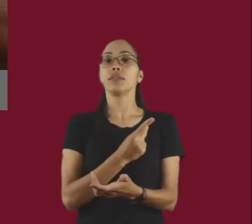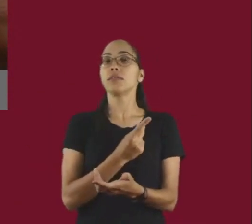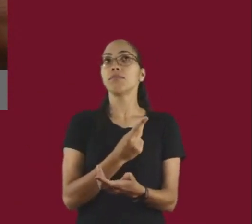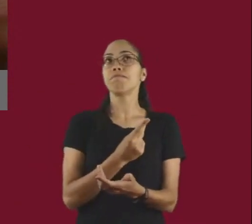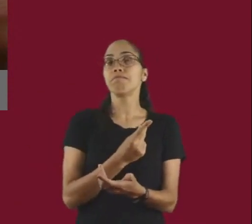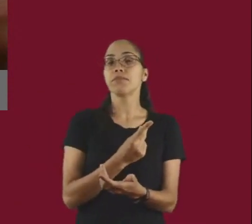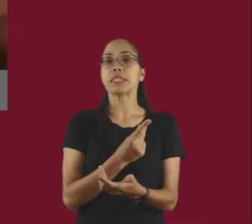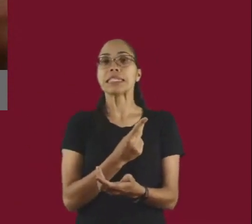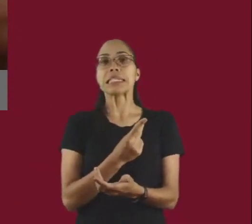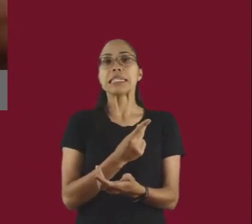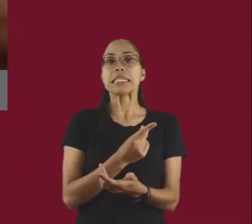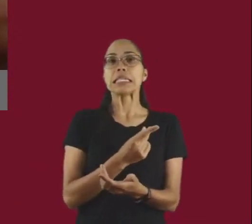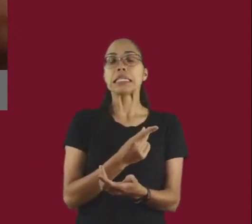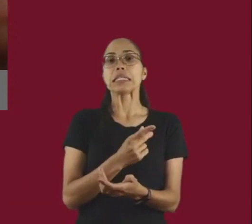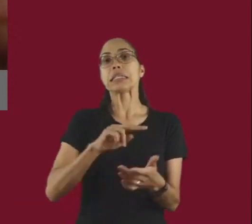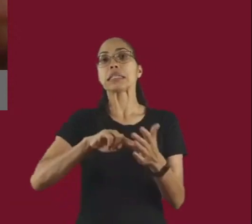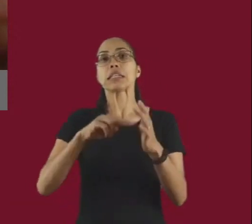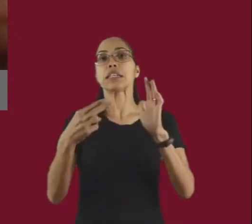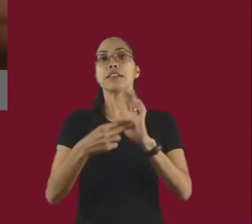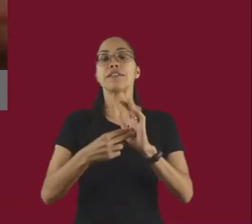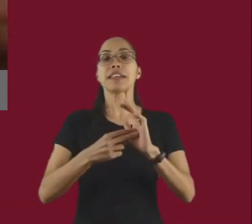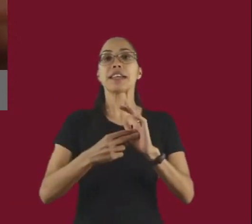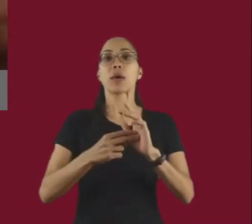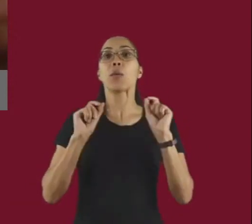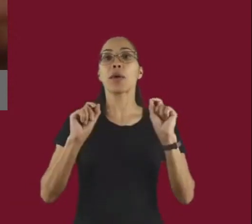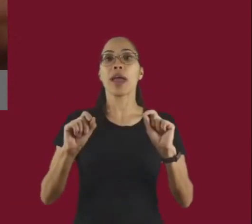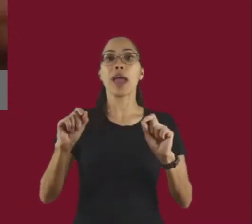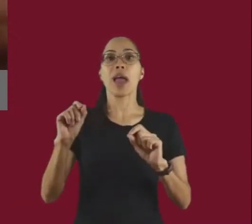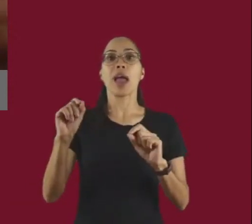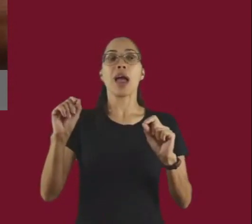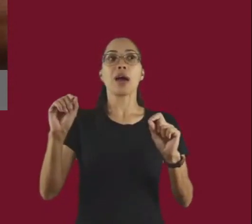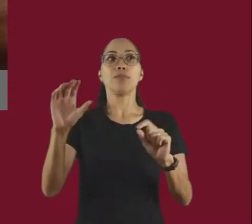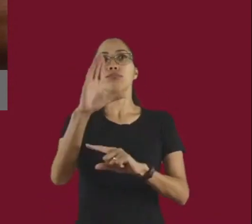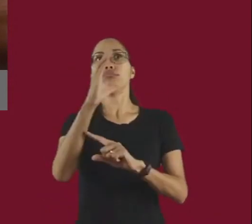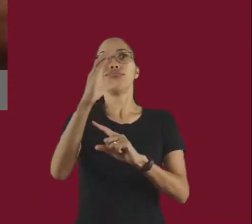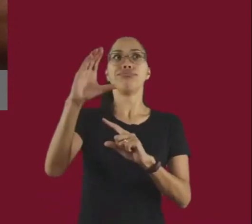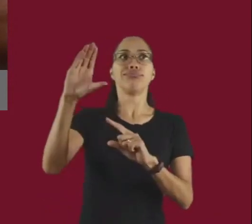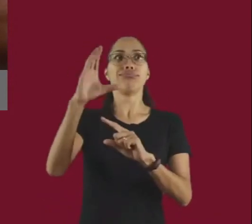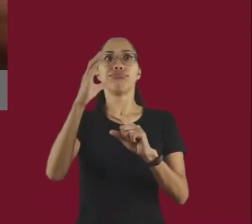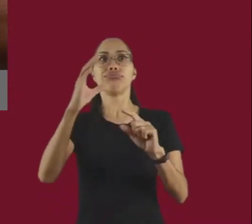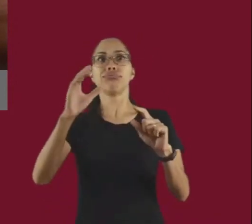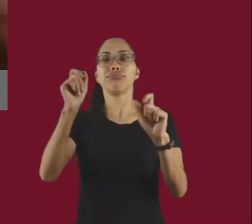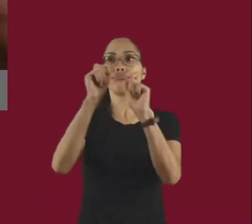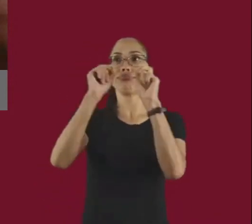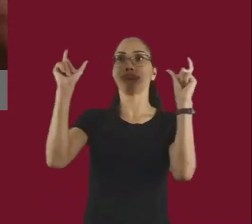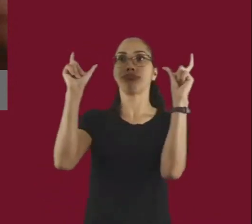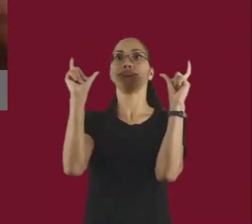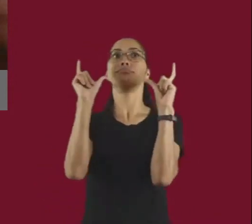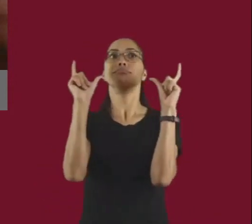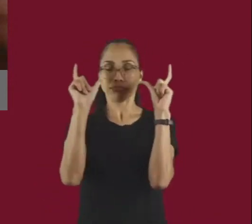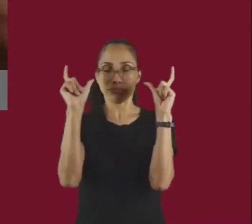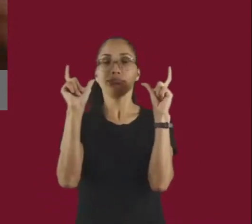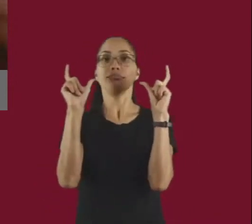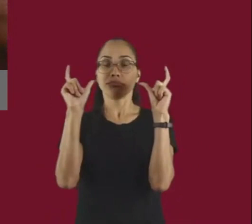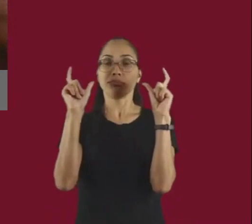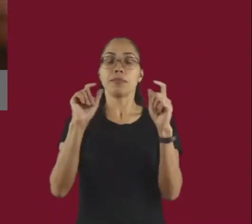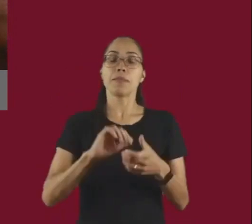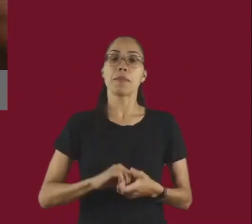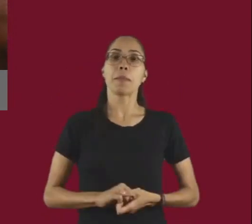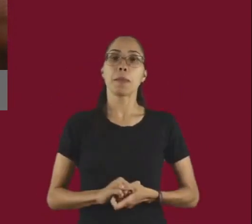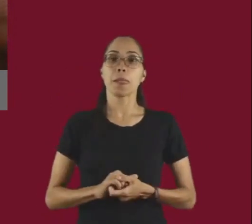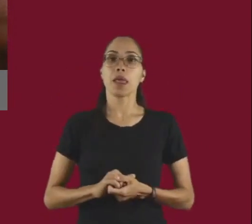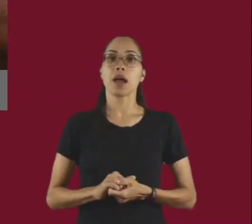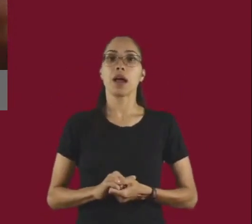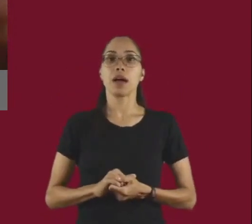é um alerta das lideranças indígenas de muitas décadas atrás. O próprio Raoni falou disso muitas e muitas